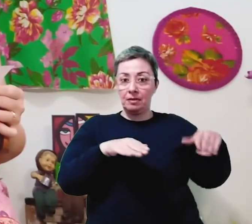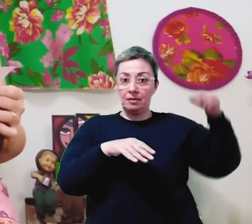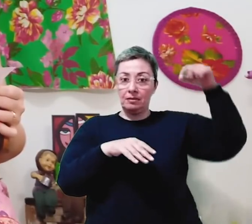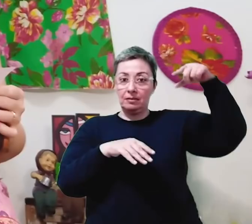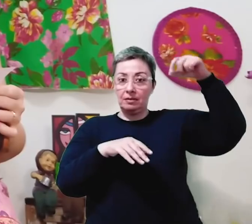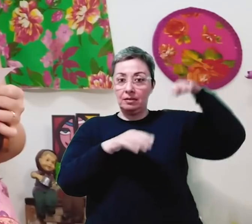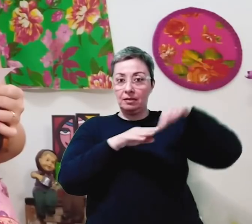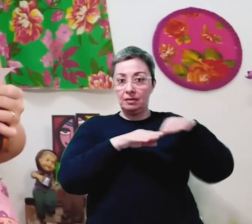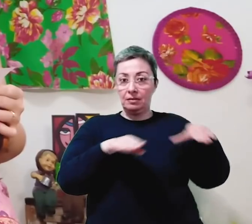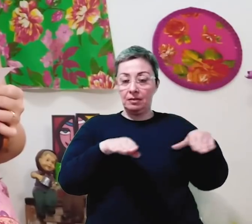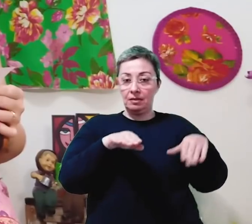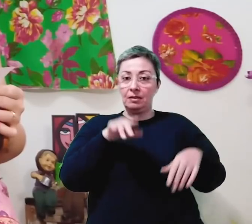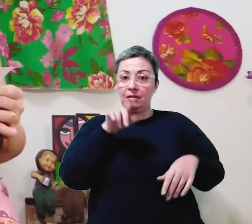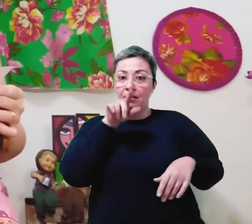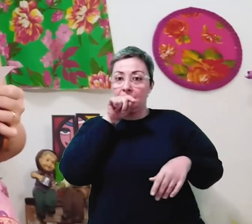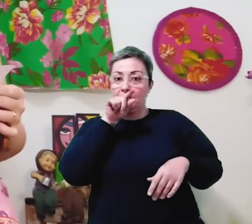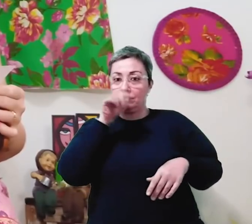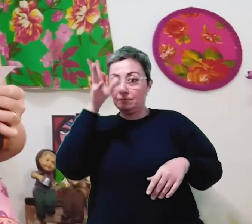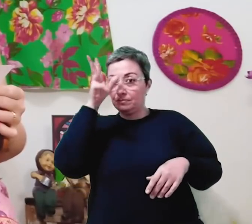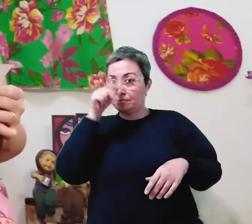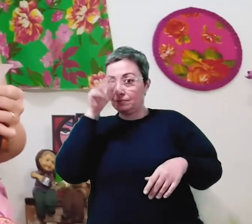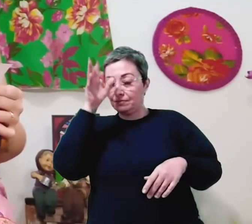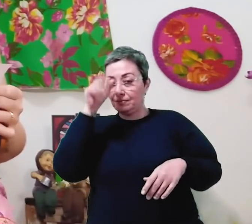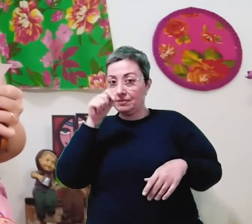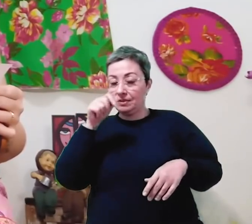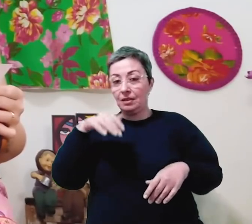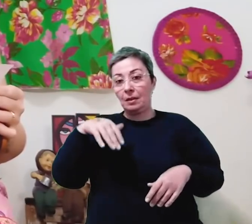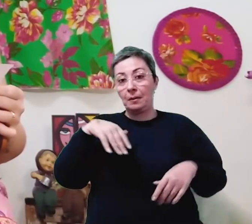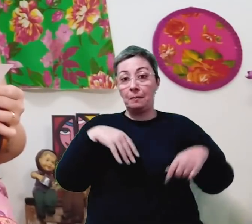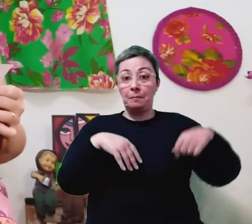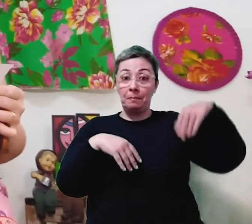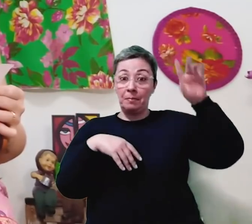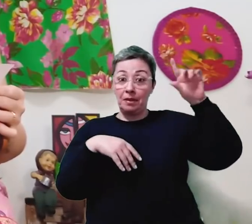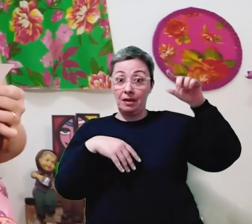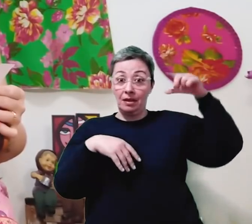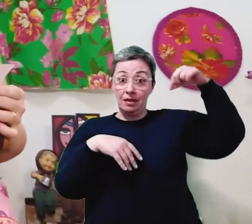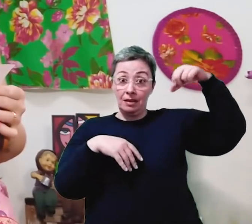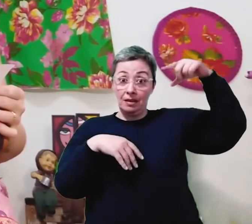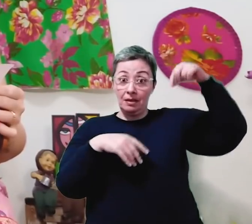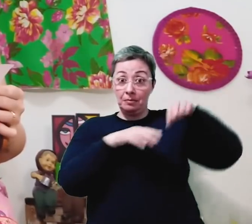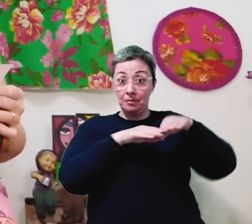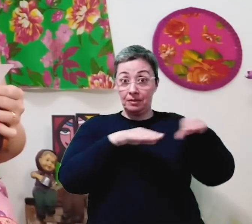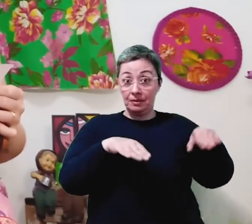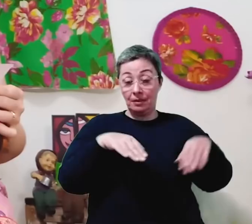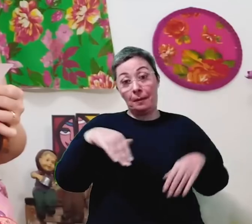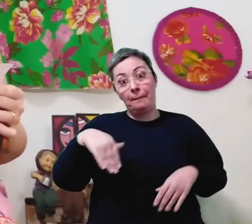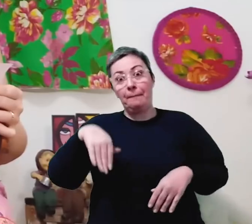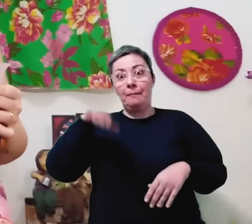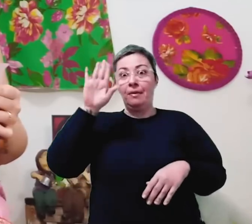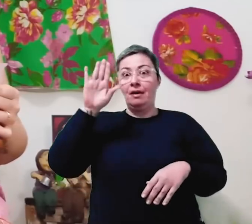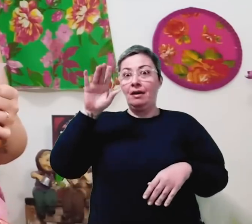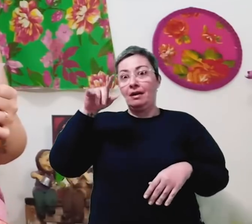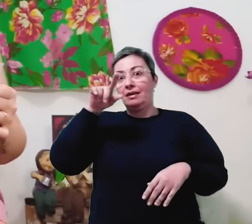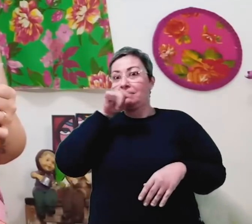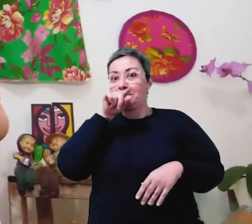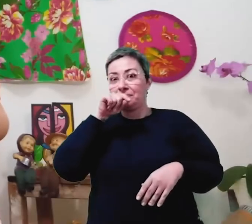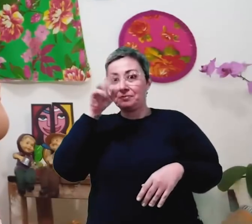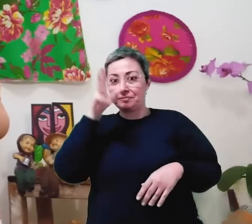pia, pia o pinto. Quanto mais a pia pinga, mais ainda o pinto